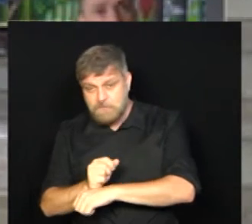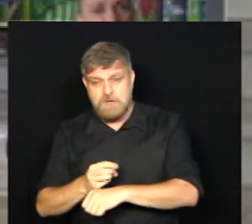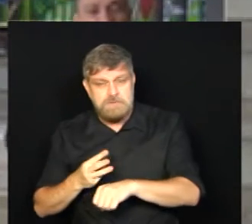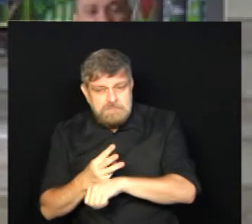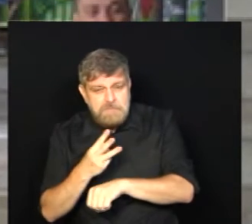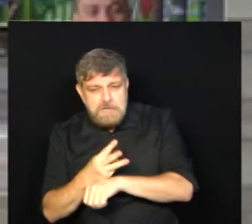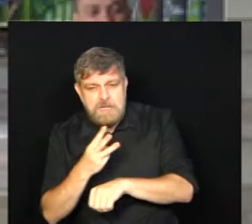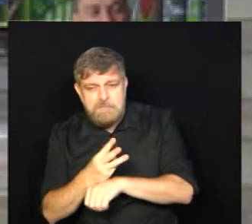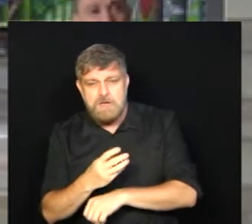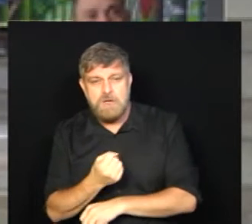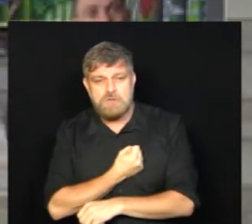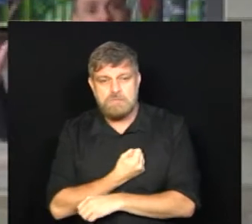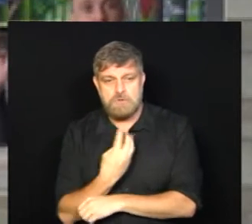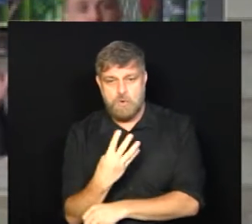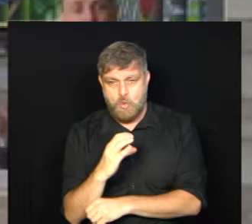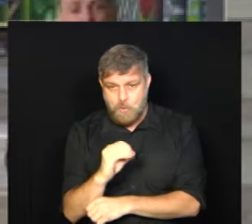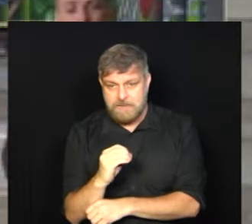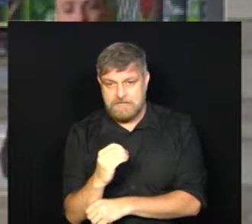SMS para o número